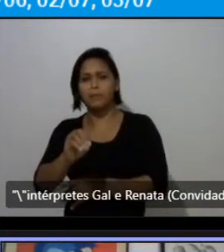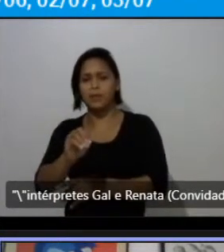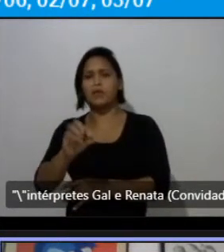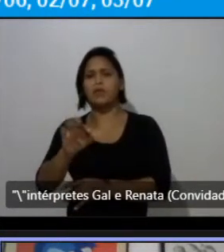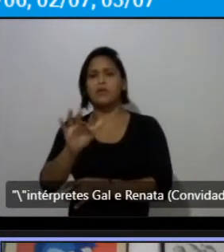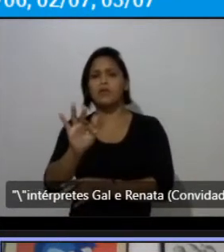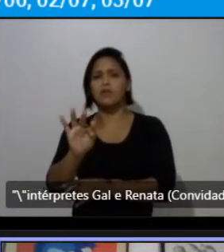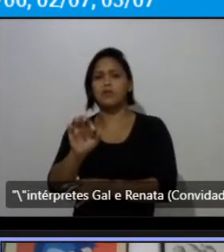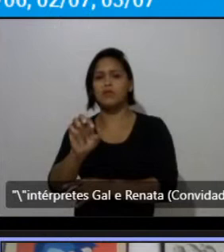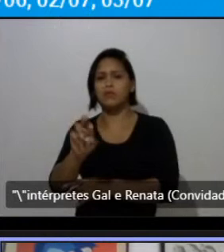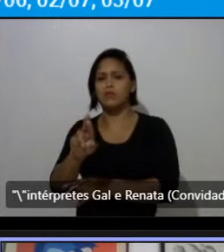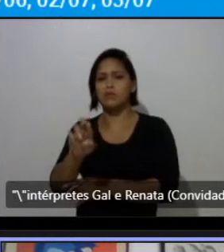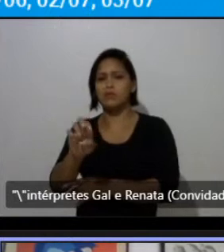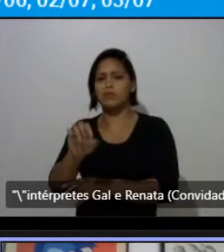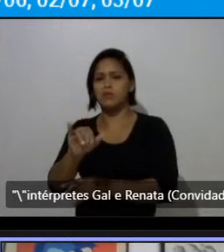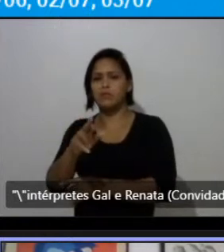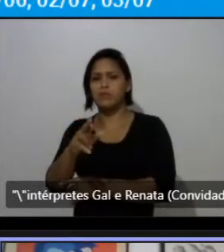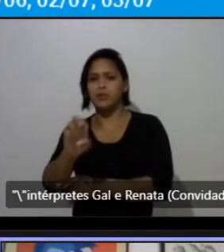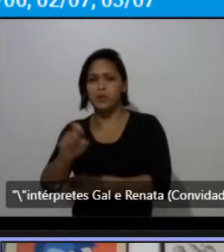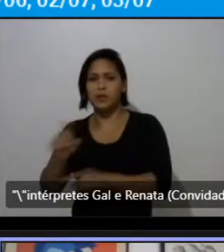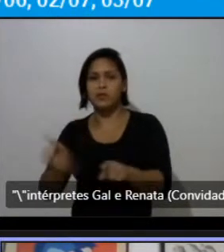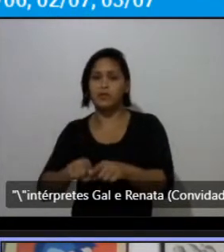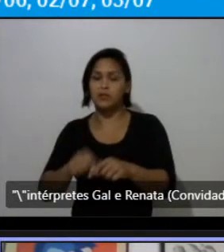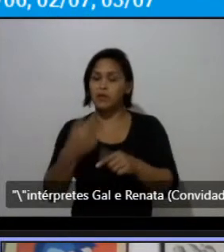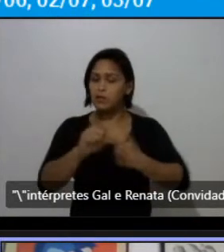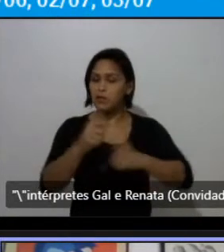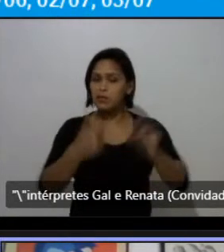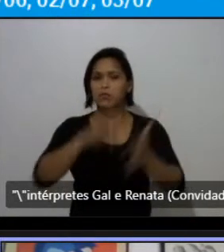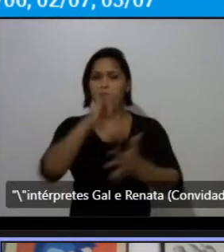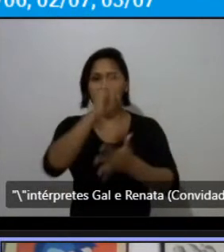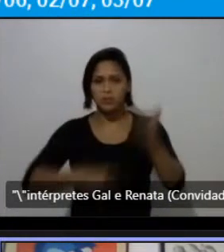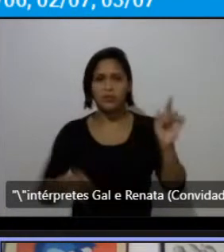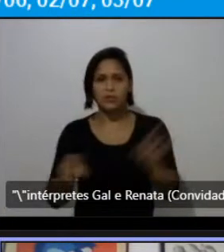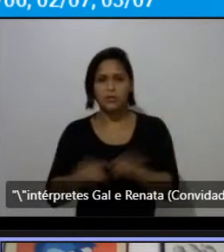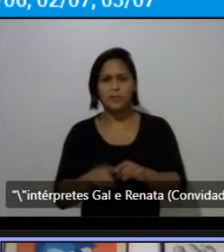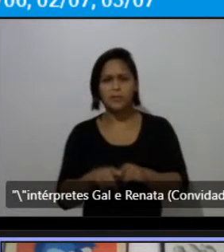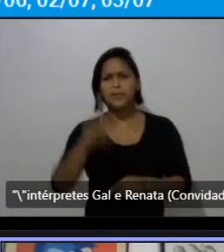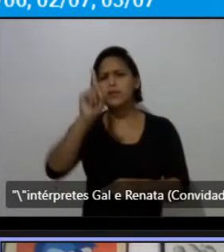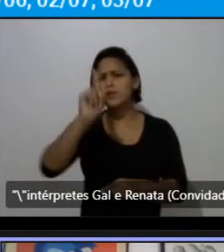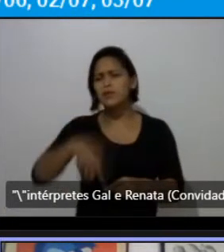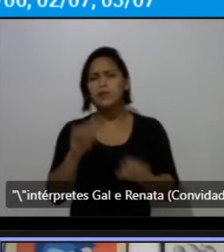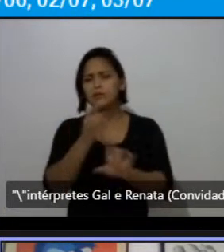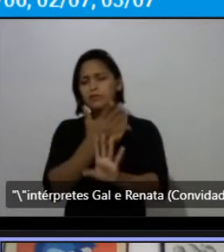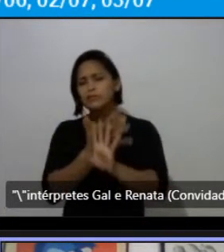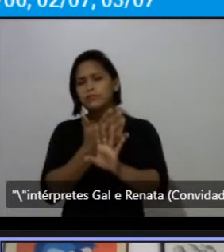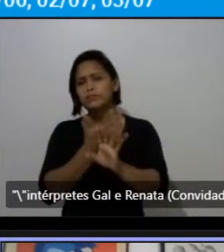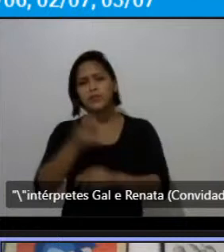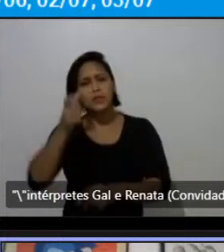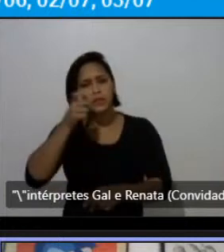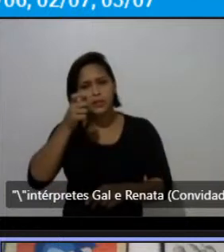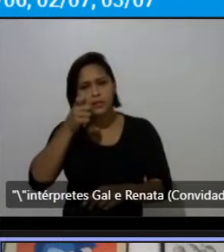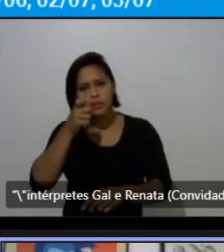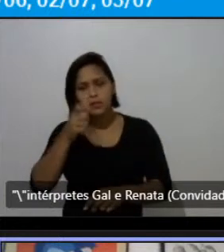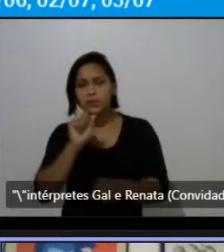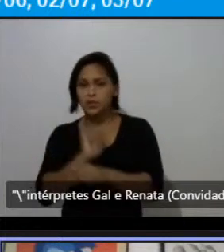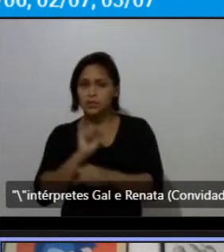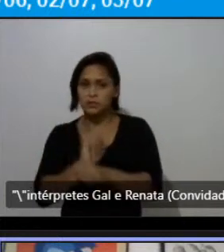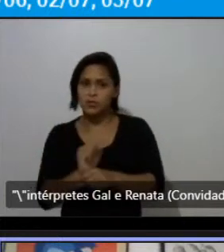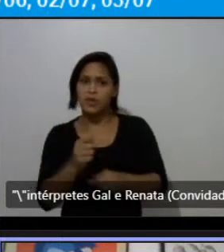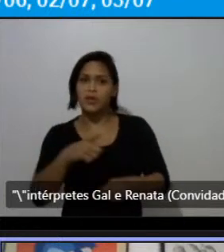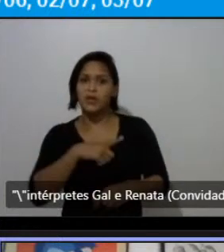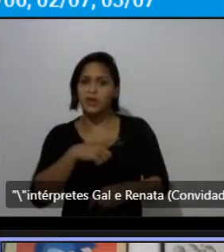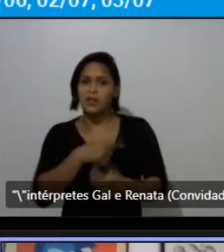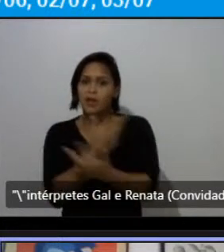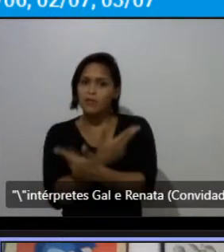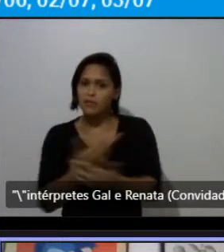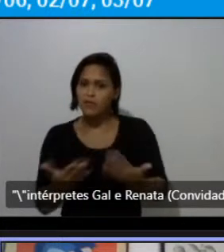manifesto. Depois eu trouxe um manifesto que eu não sei quem está aí nos assistindo, espero que estejam aí muitos